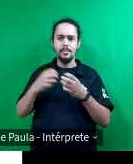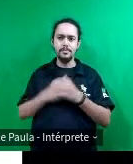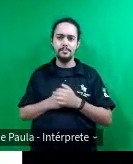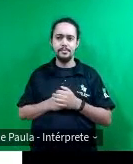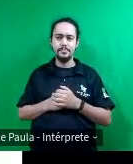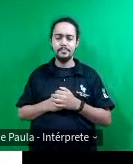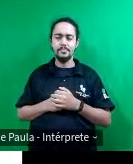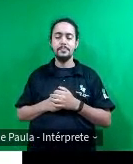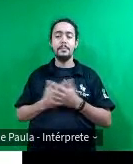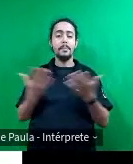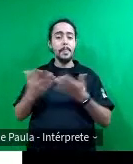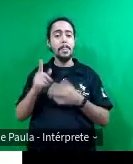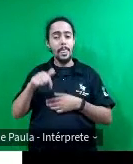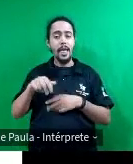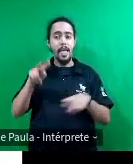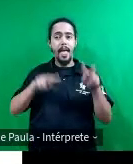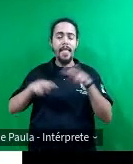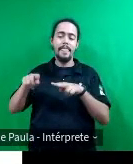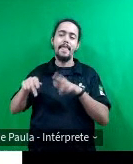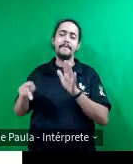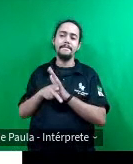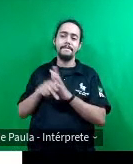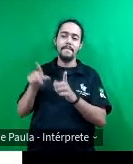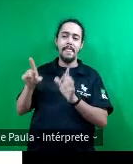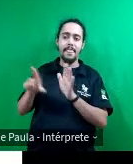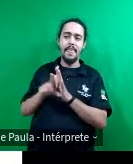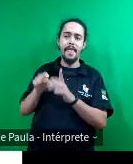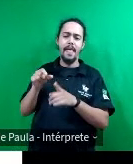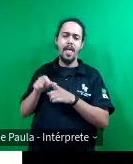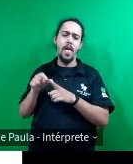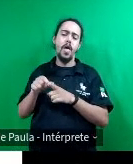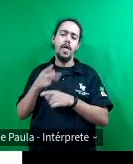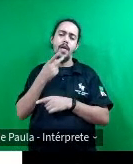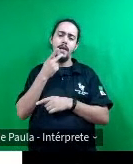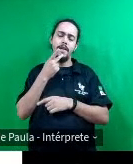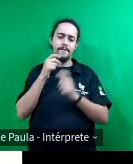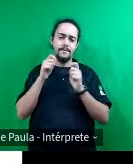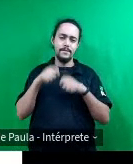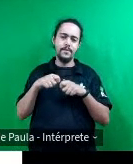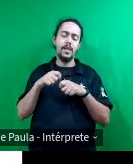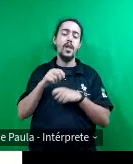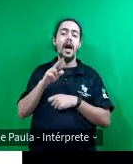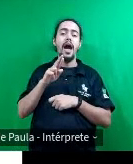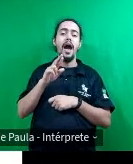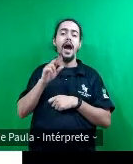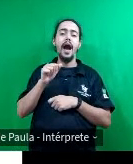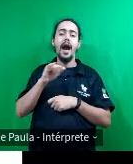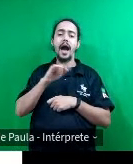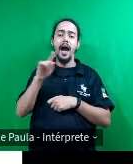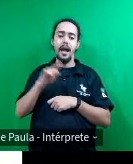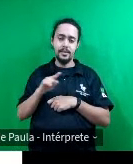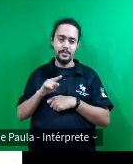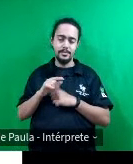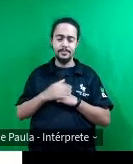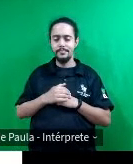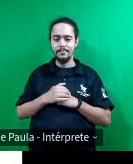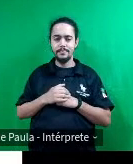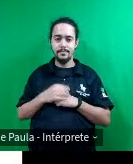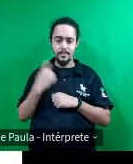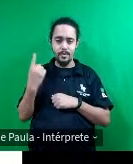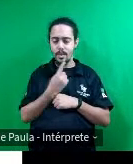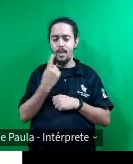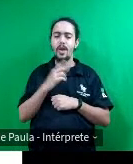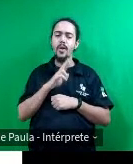nós fazemos pela lei de Ohm, solução raiz, que eu estou chamando aqui, quando nós temos um circuito com mais de